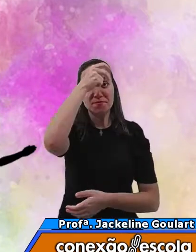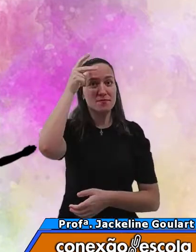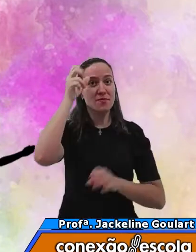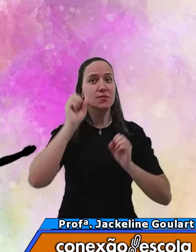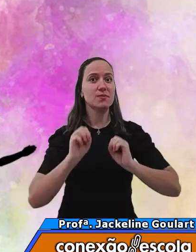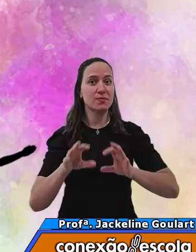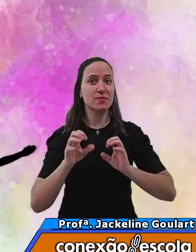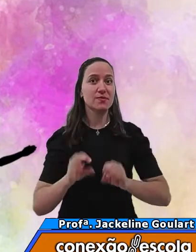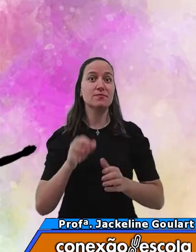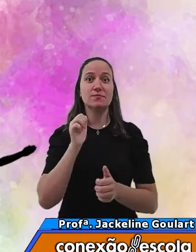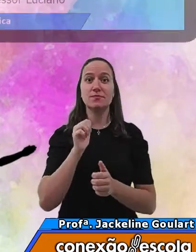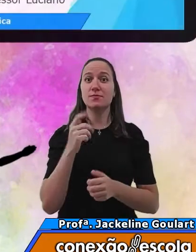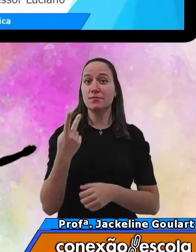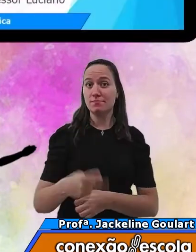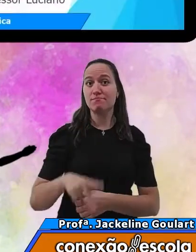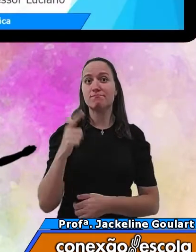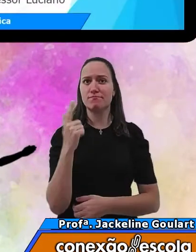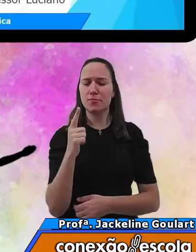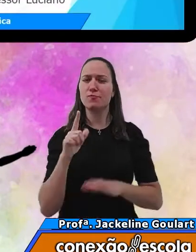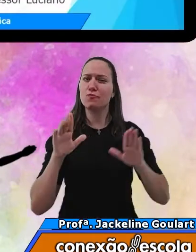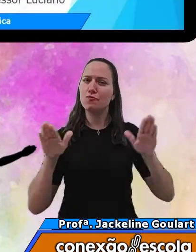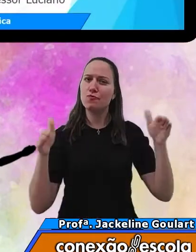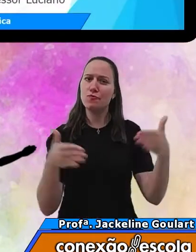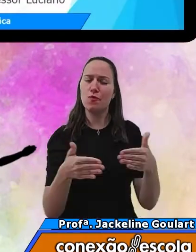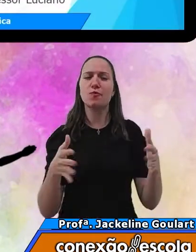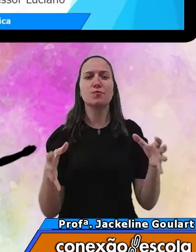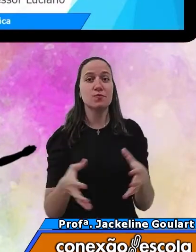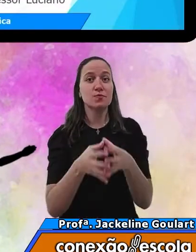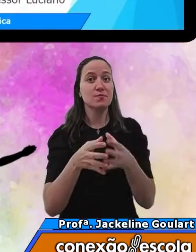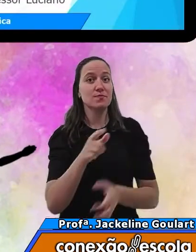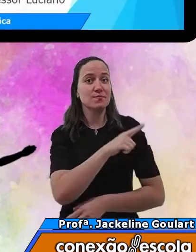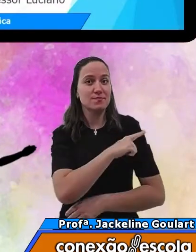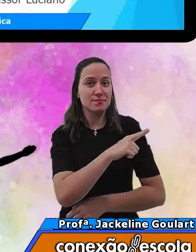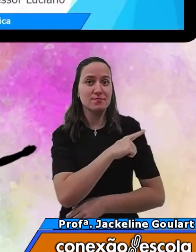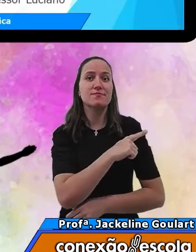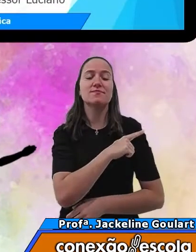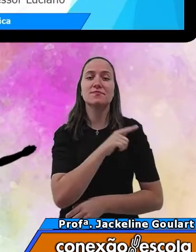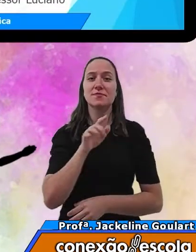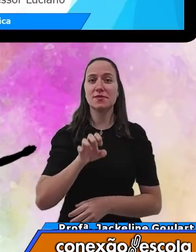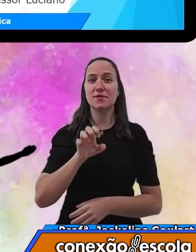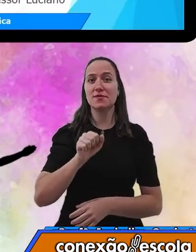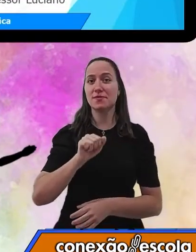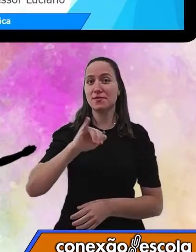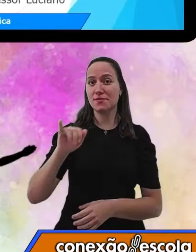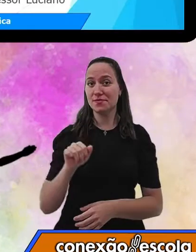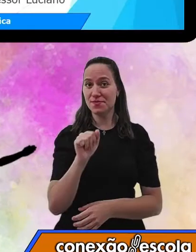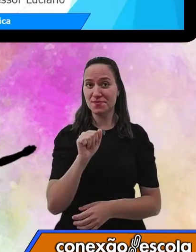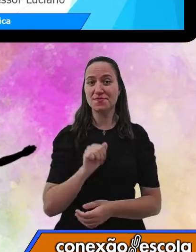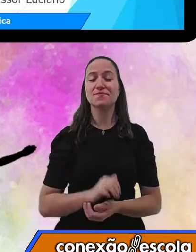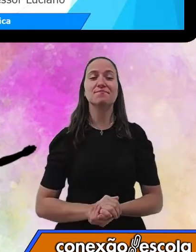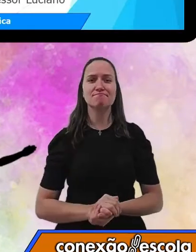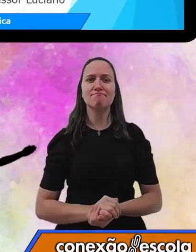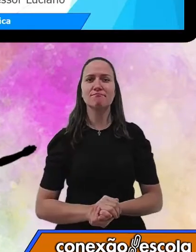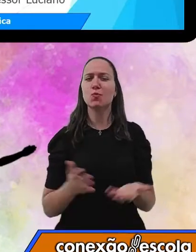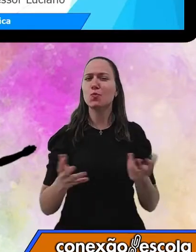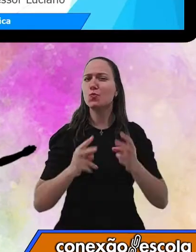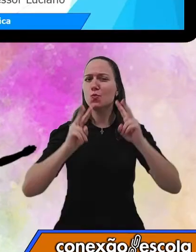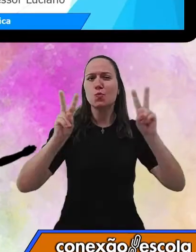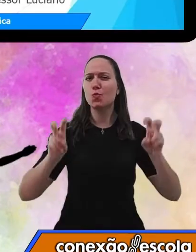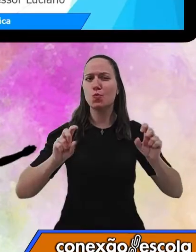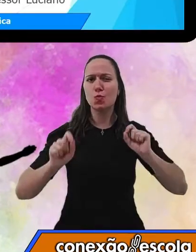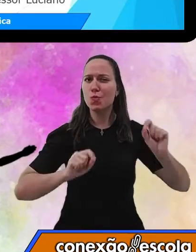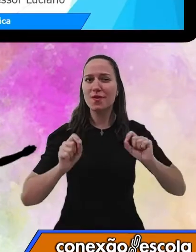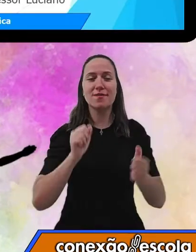Goiânia, destinada às turmas de 7ª série da Educação de Adolescentes, Jovens e Adultos, que tem como tema